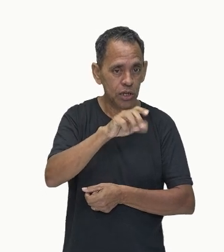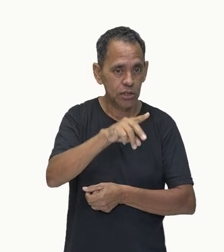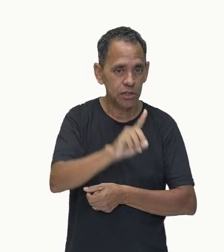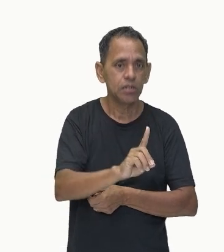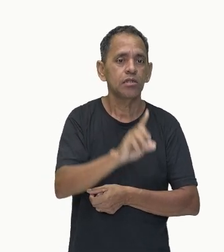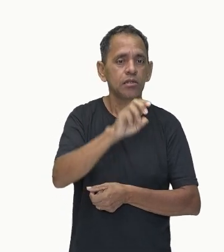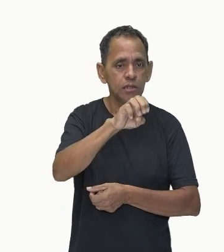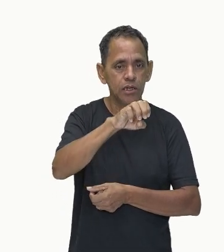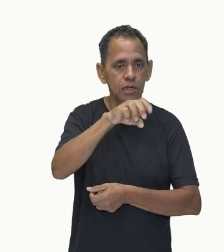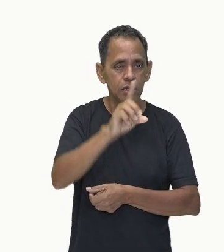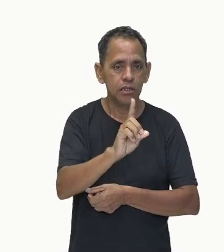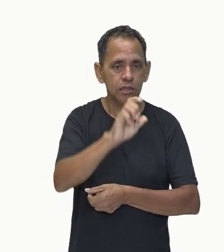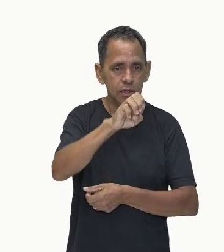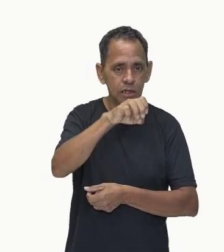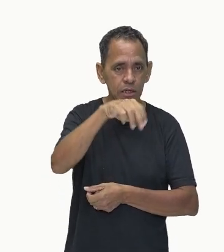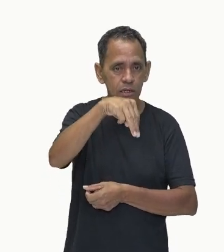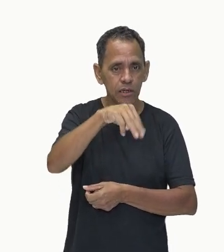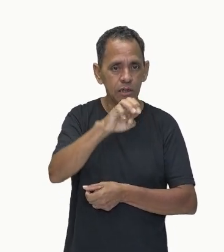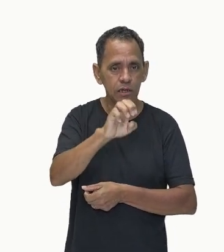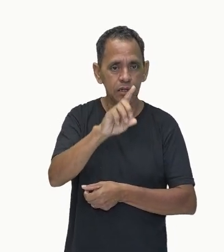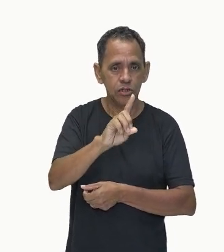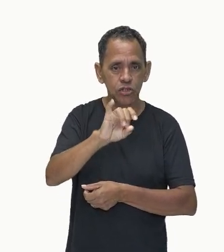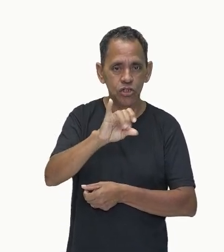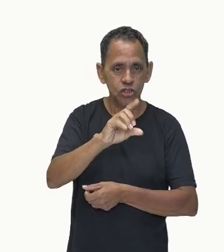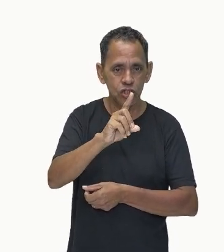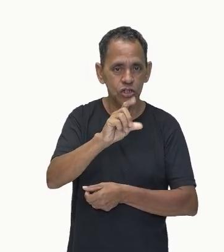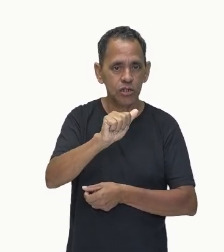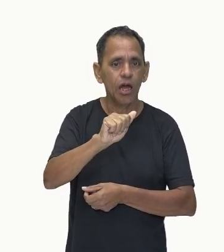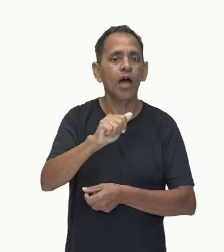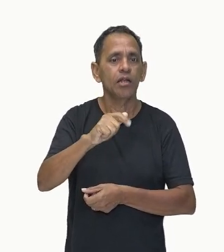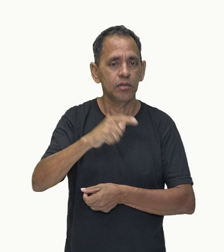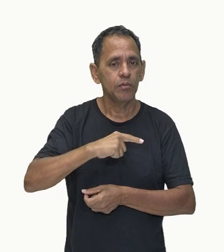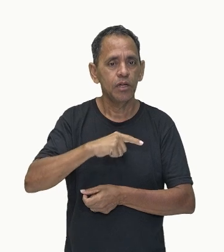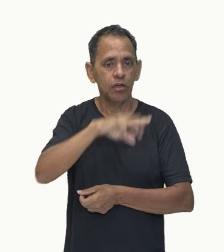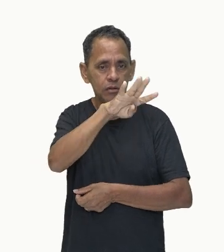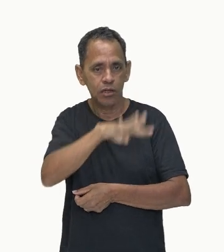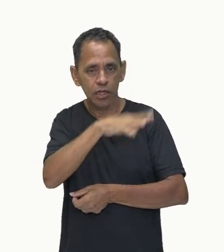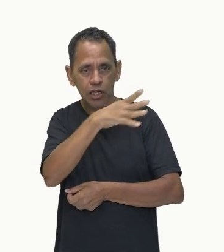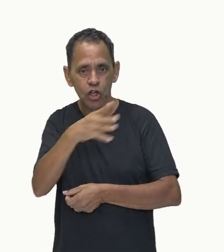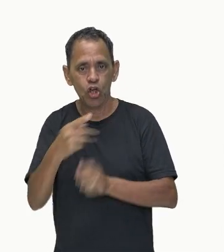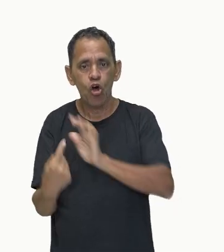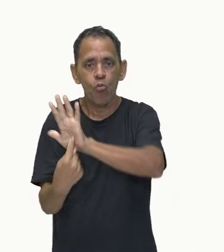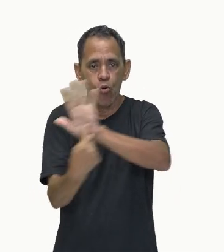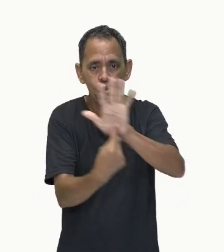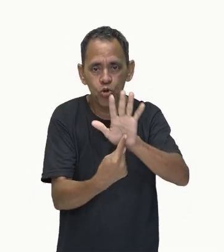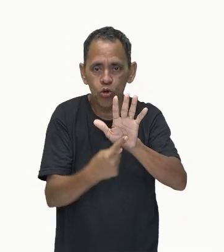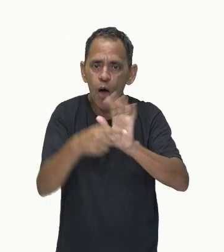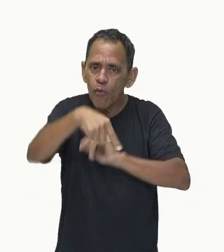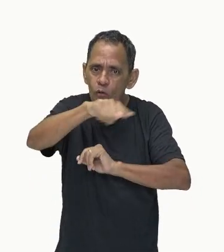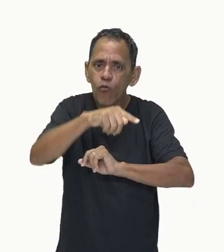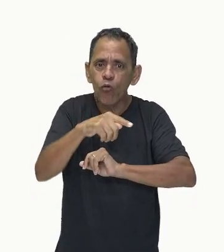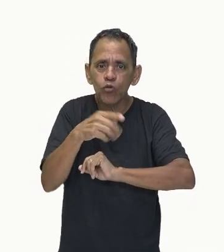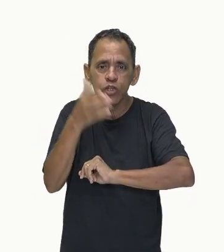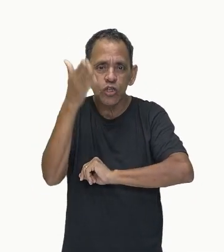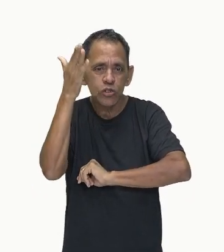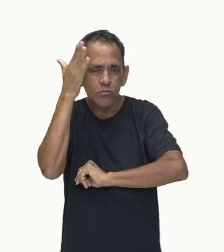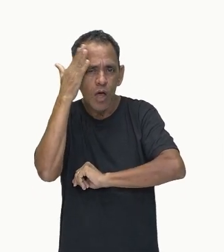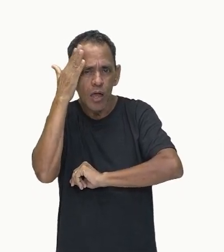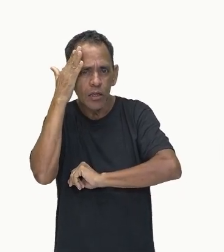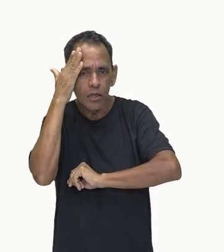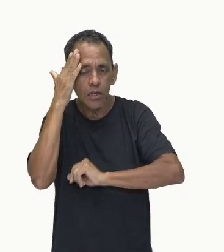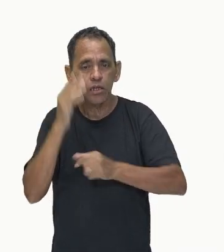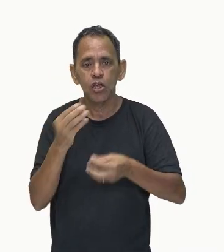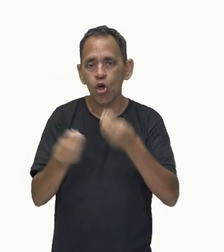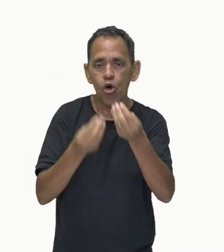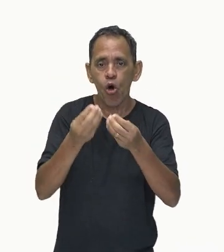nosso Sistema Internacional de Unidades. E aí você vê que a grandeza que nós definimos